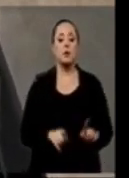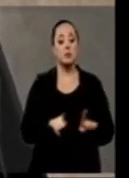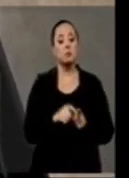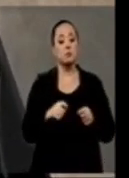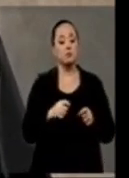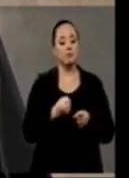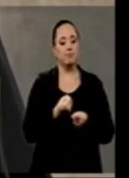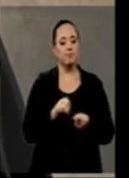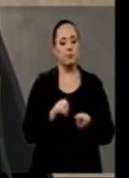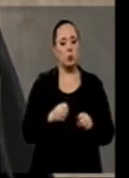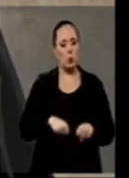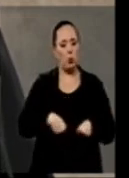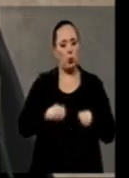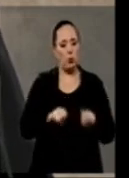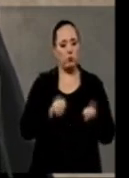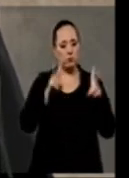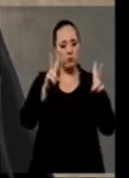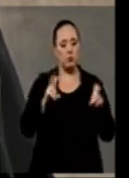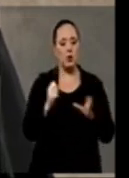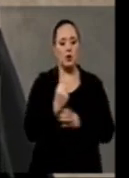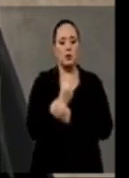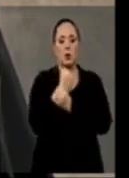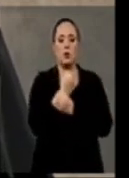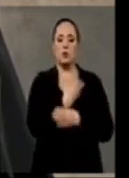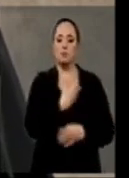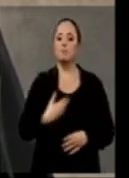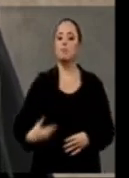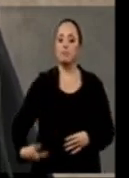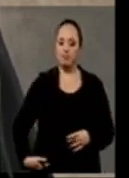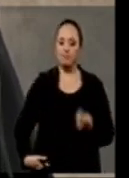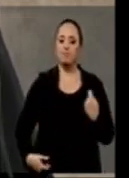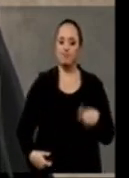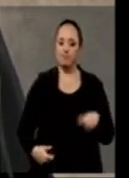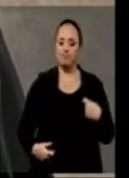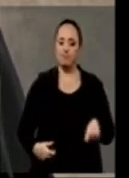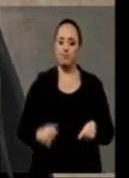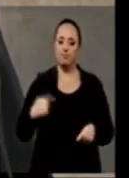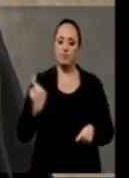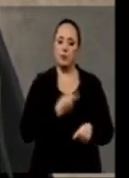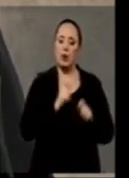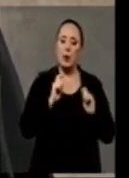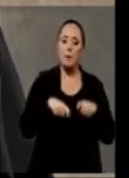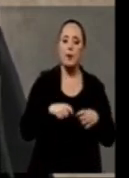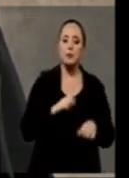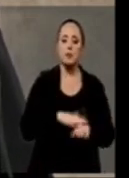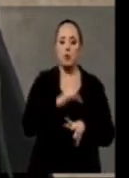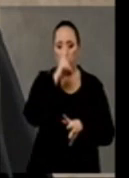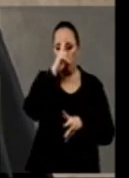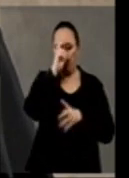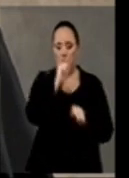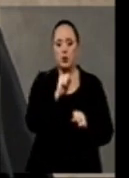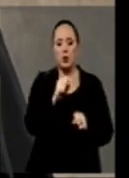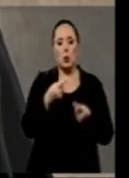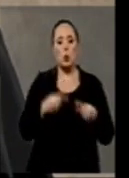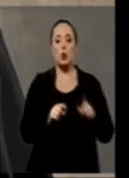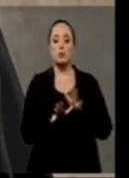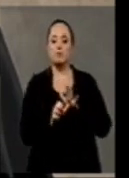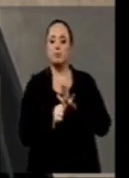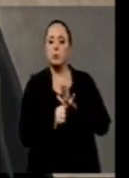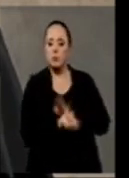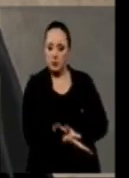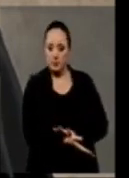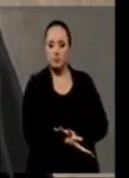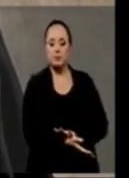em relação à segurança pública de modo que sejamos capazes de fortalecer o combate à corrupção